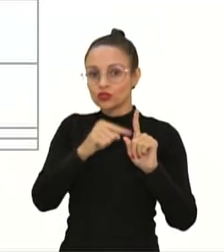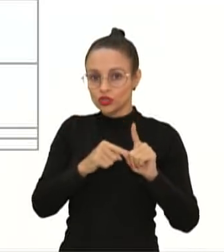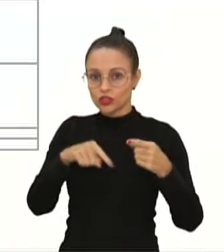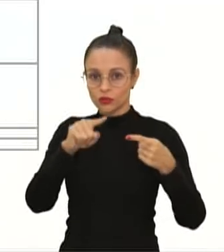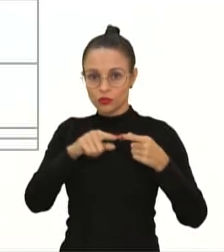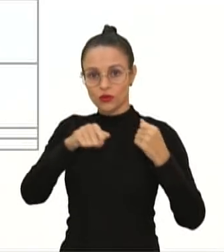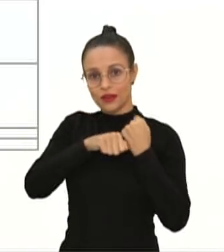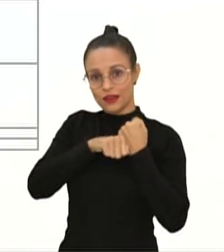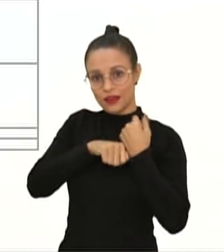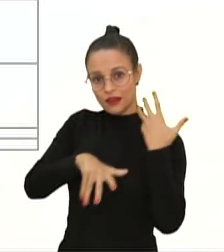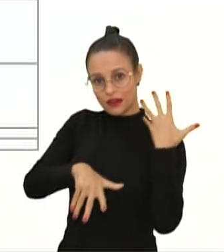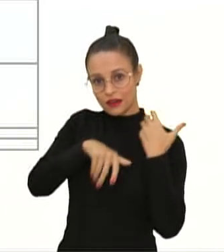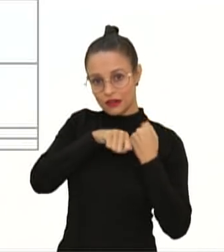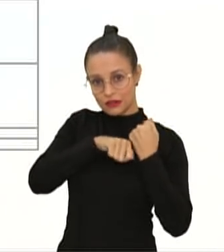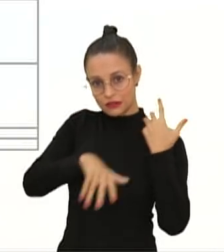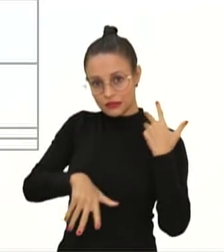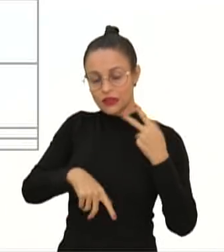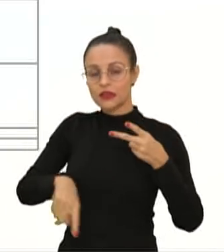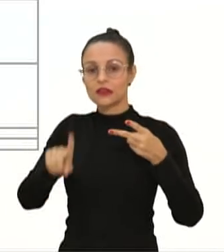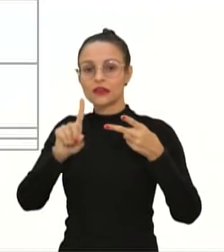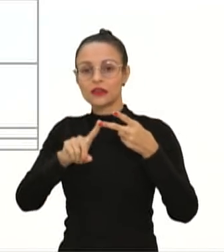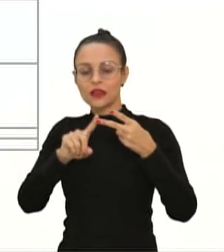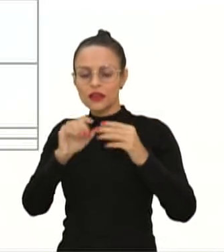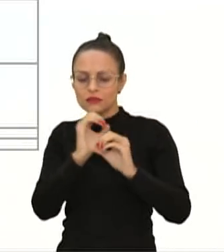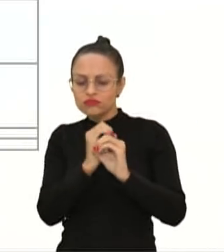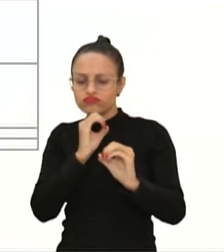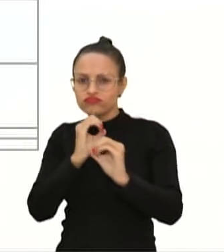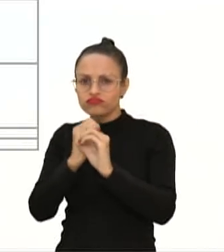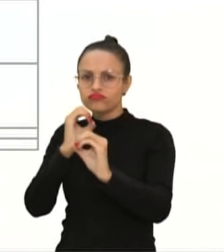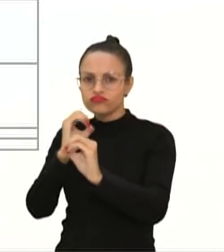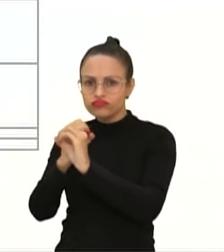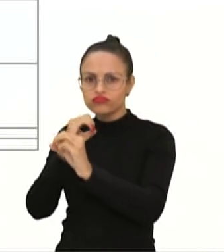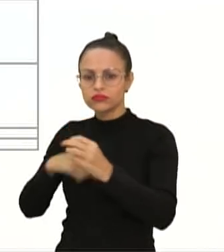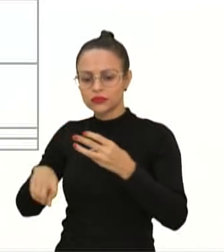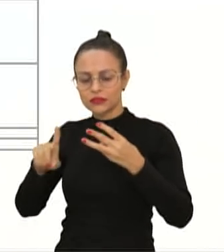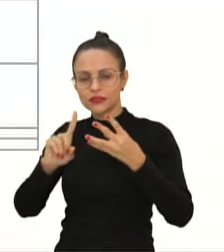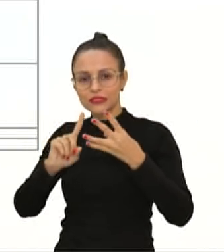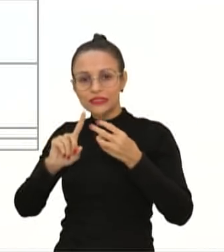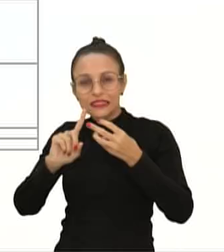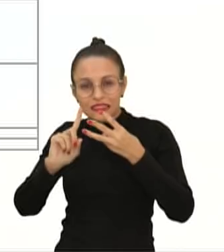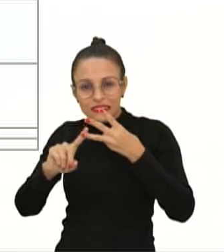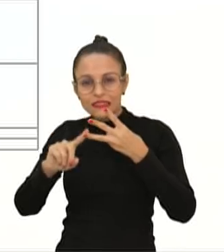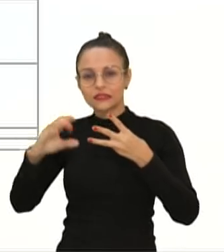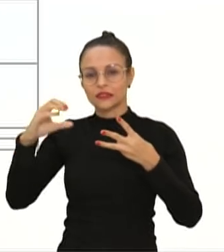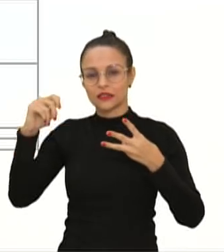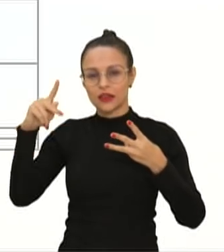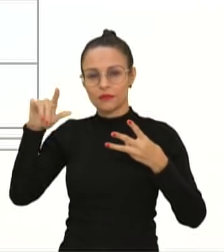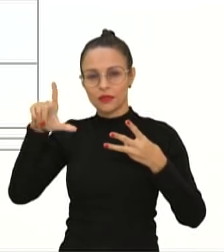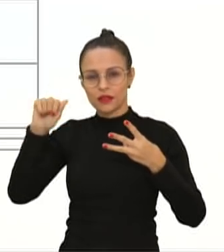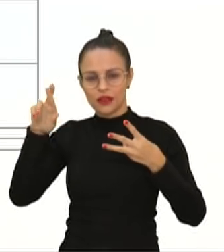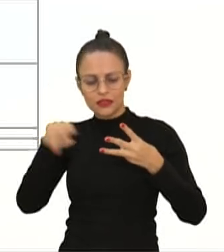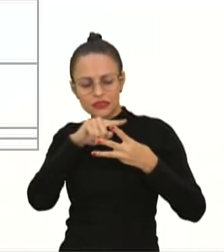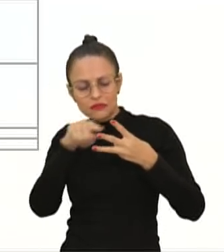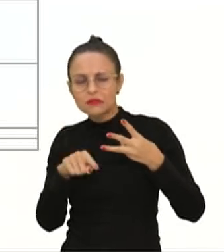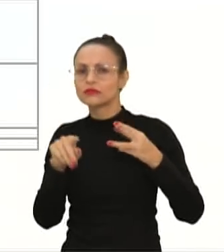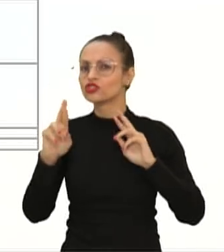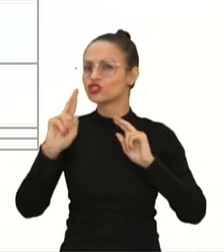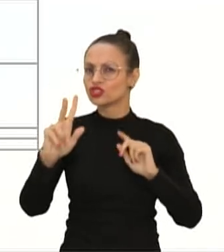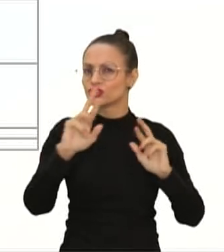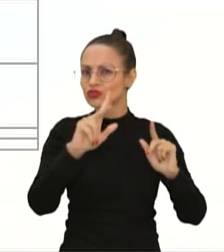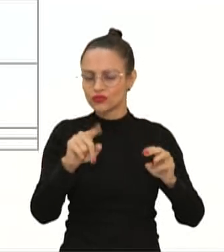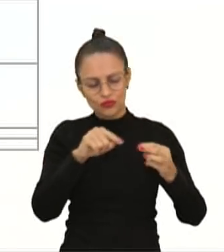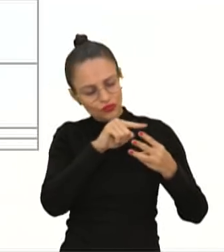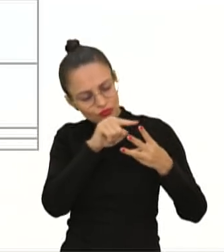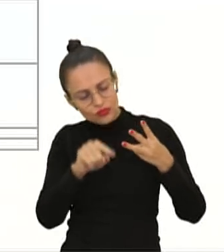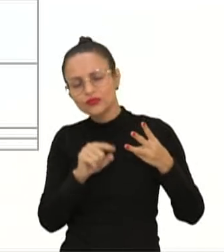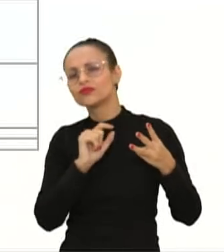as artérias, as veias e os capilares. Será que você sabe qual é a diferença entre esses